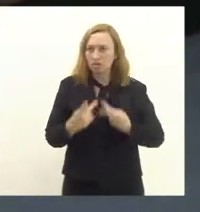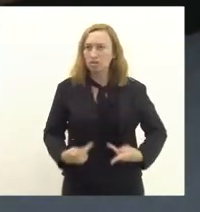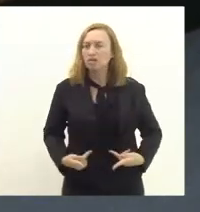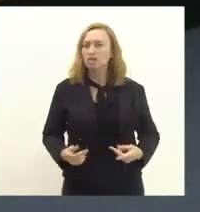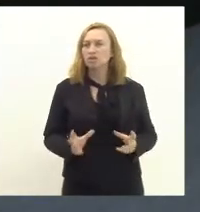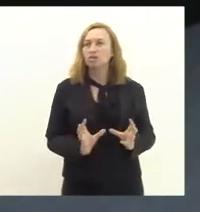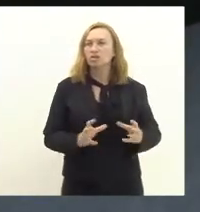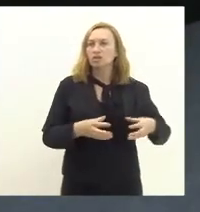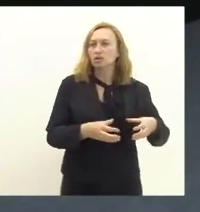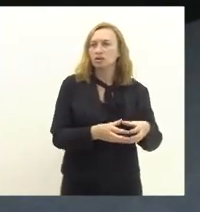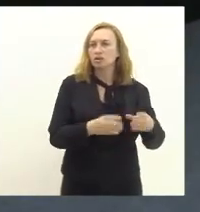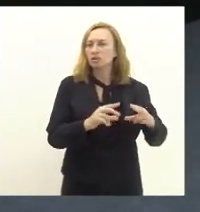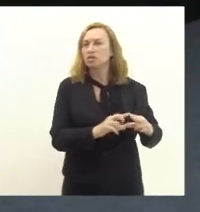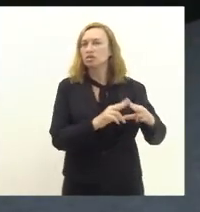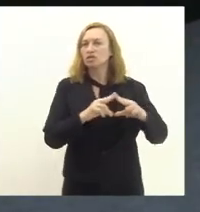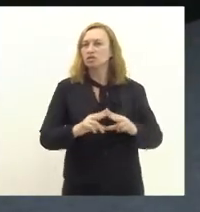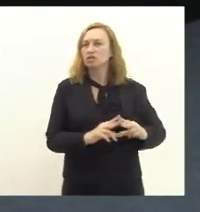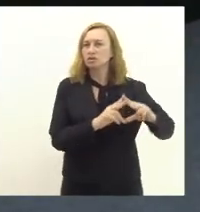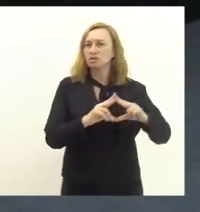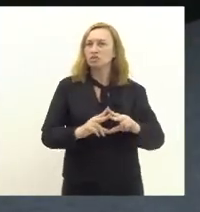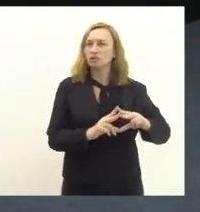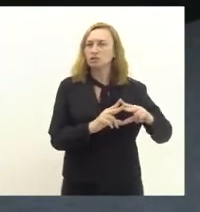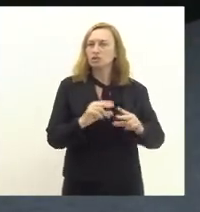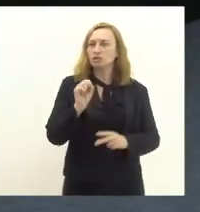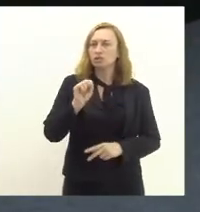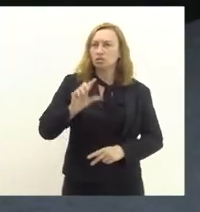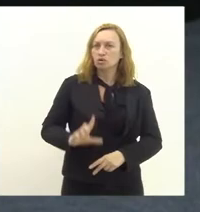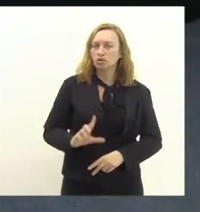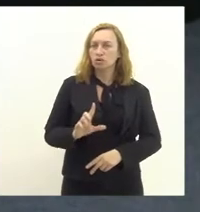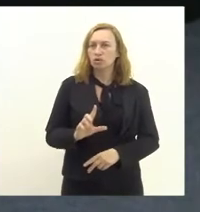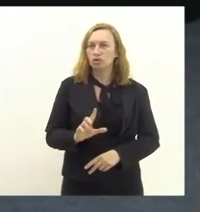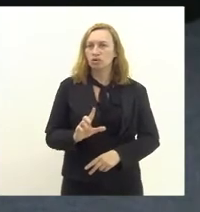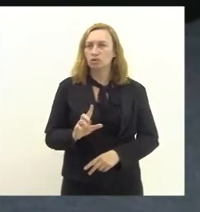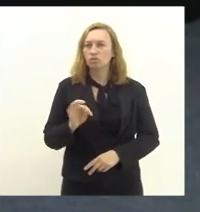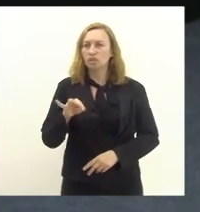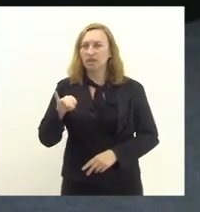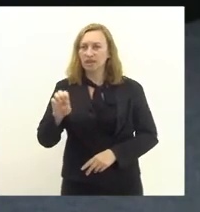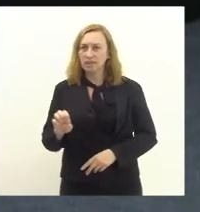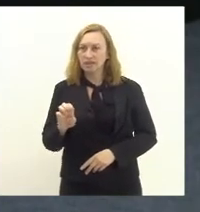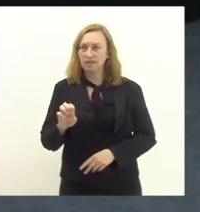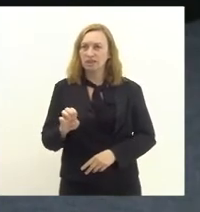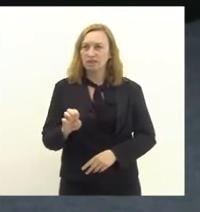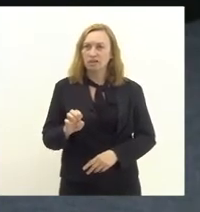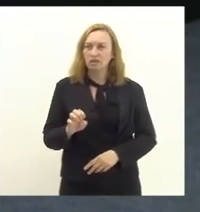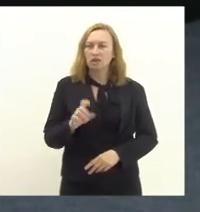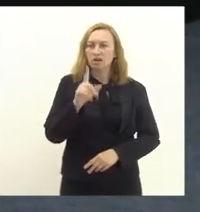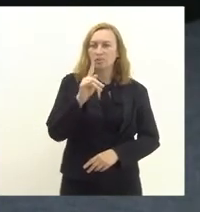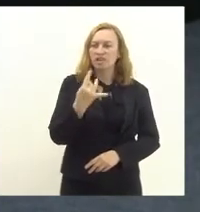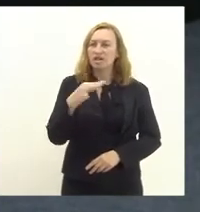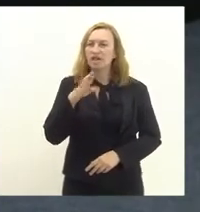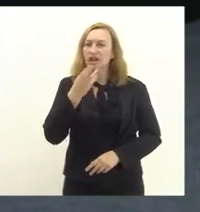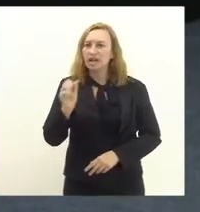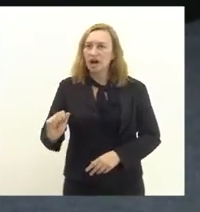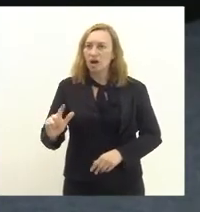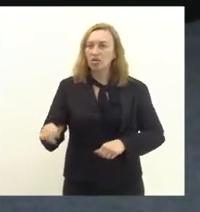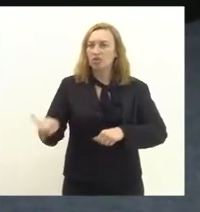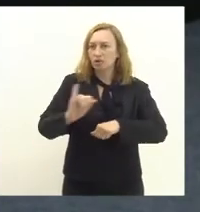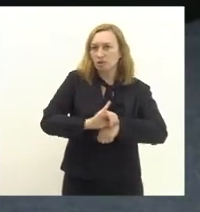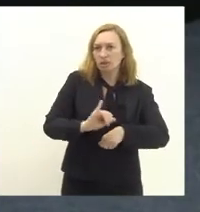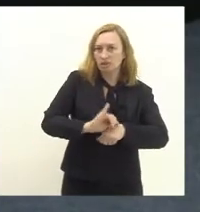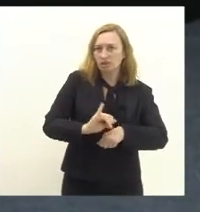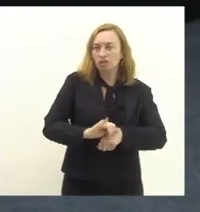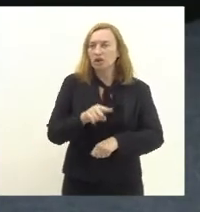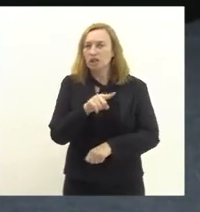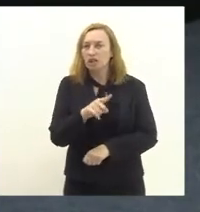coletivas e cooperativas de catadores no sul fluminense, onde a gente atende especificamente em Pinheiral e Volta Redonda. E